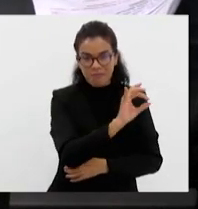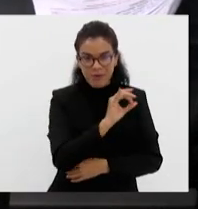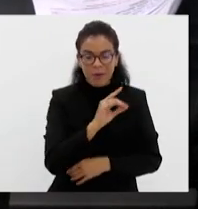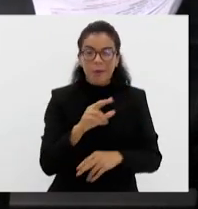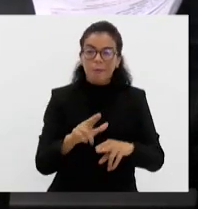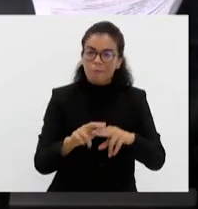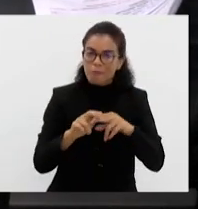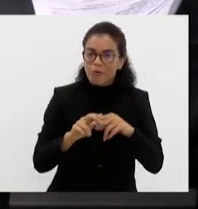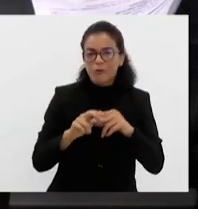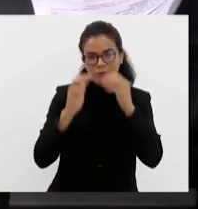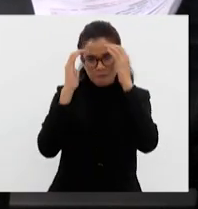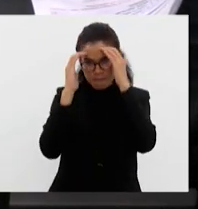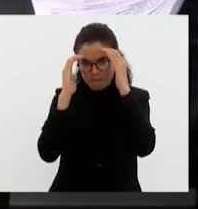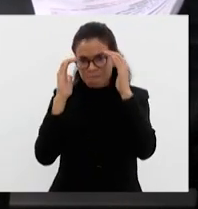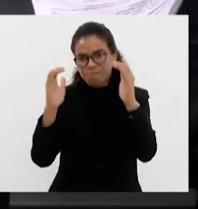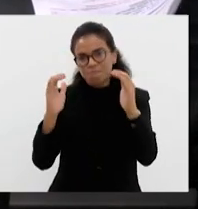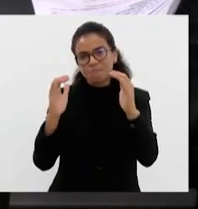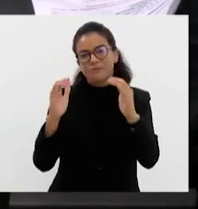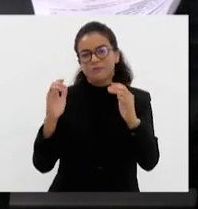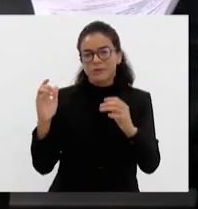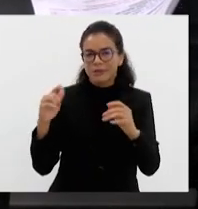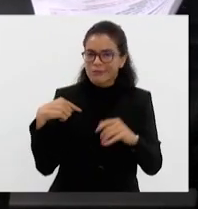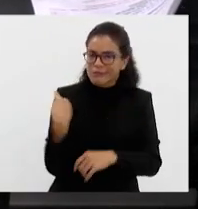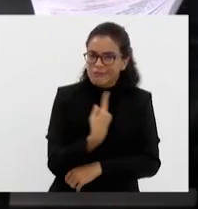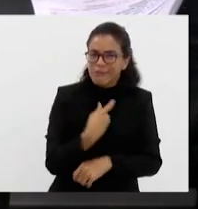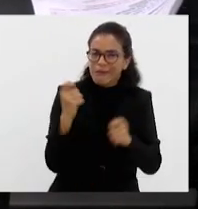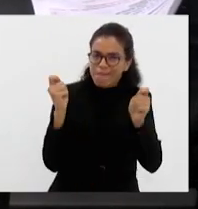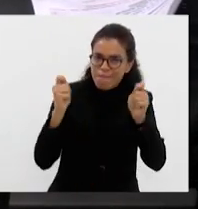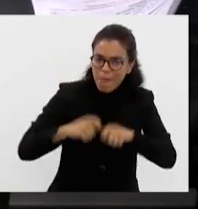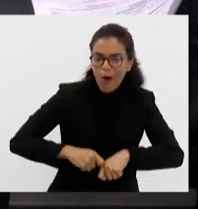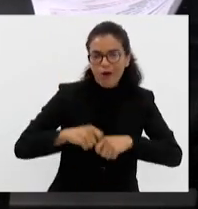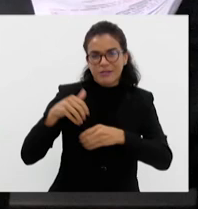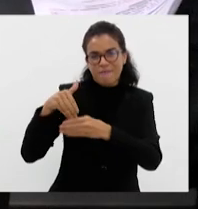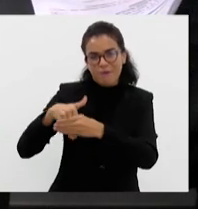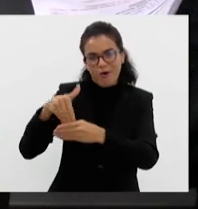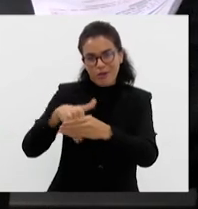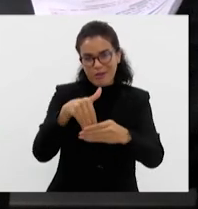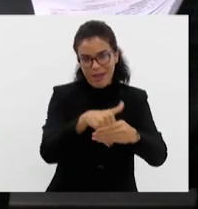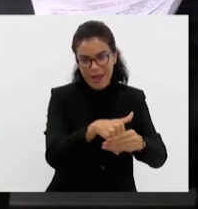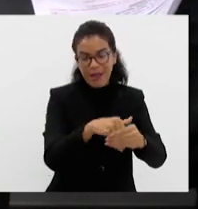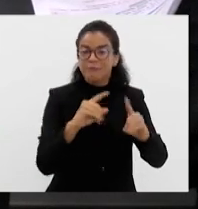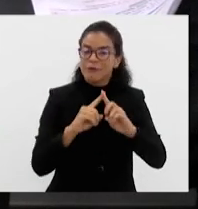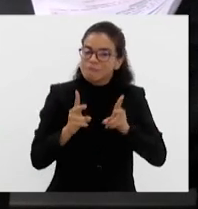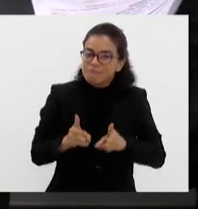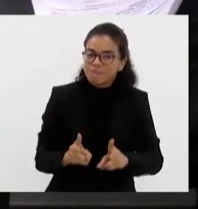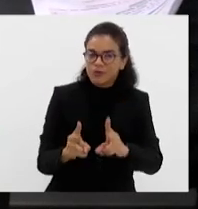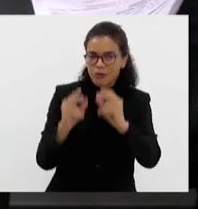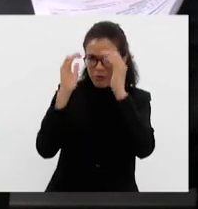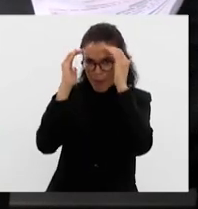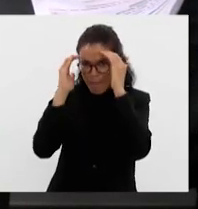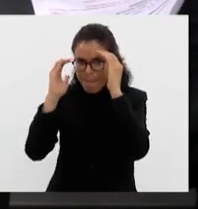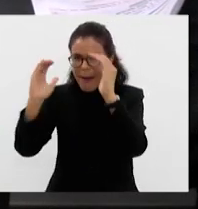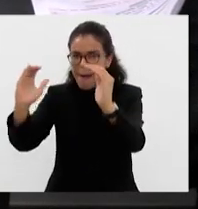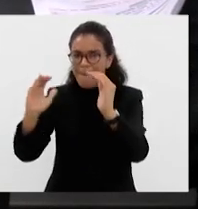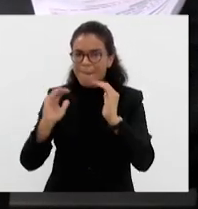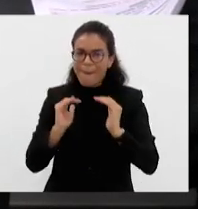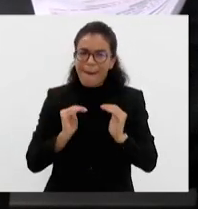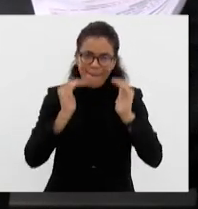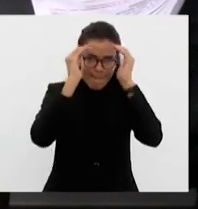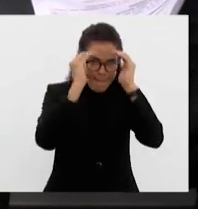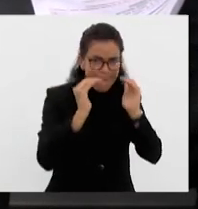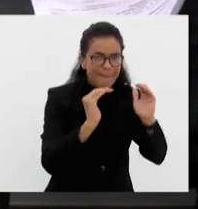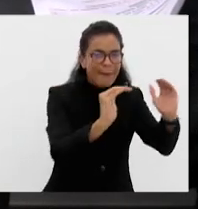possa votar esses assuntos tão difíceis, mas continuar se respeitando, porque os mandatos